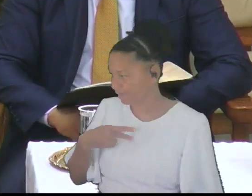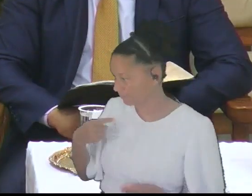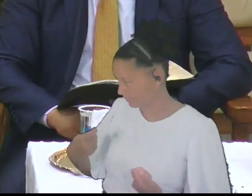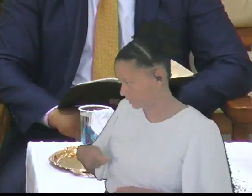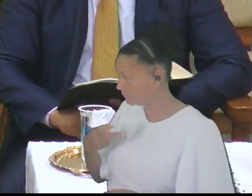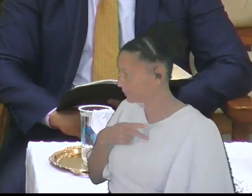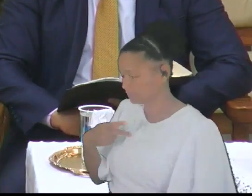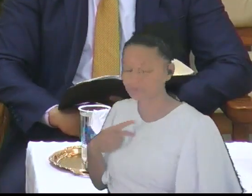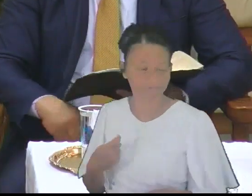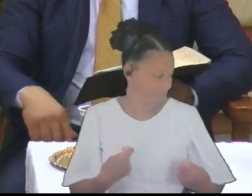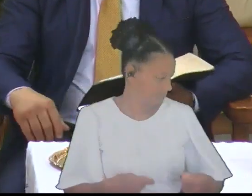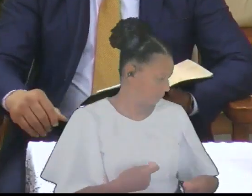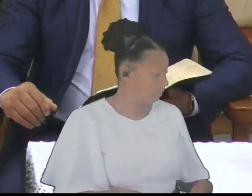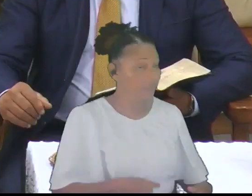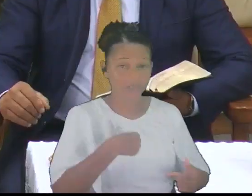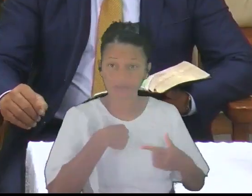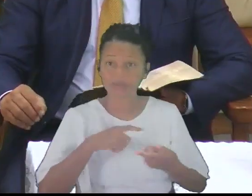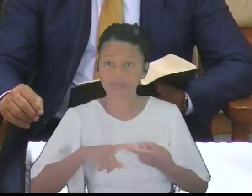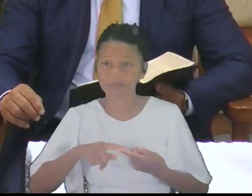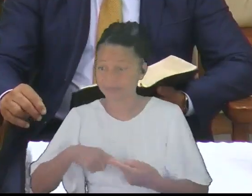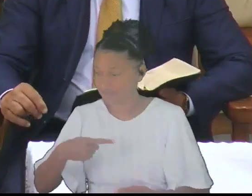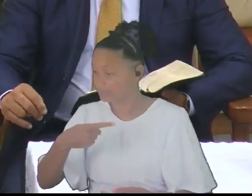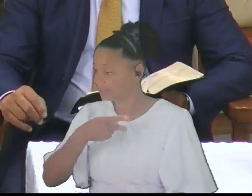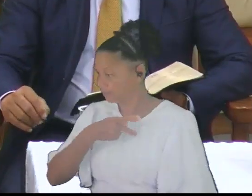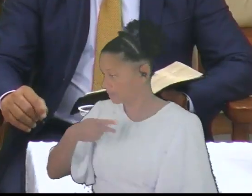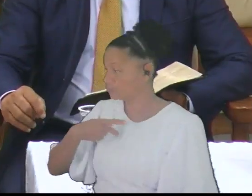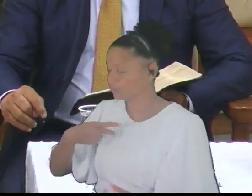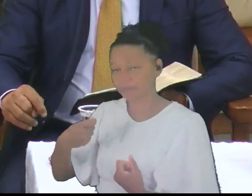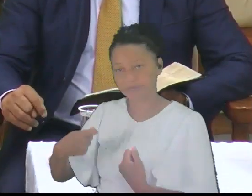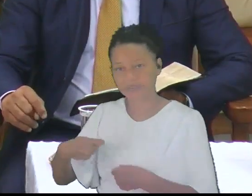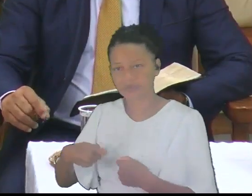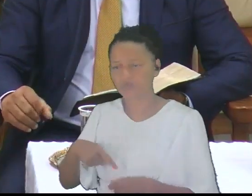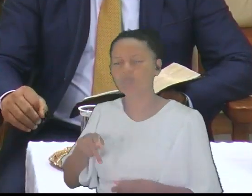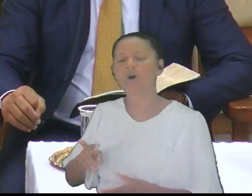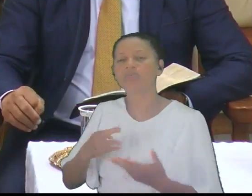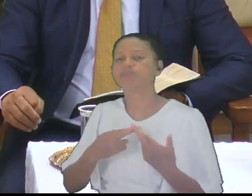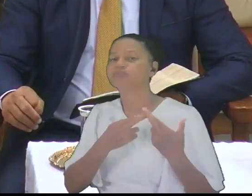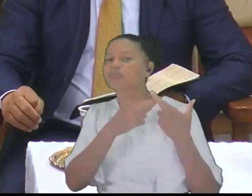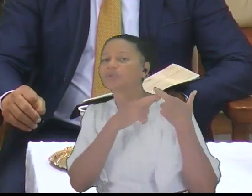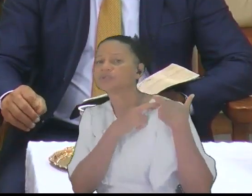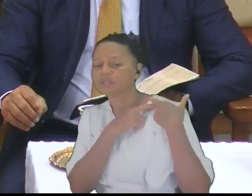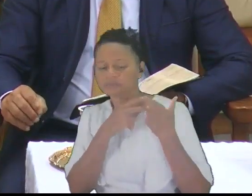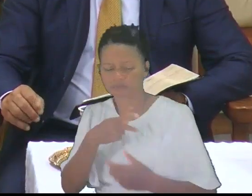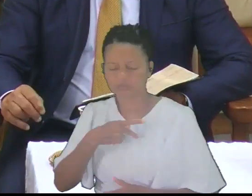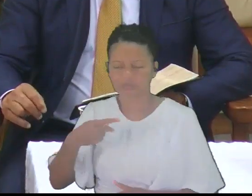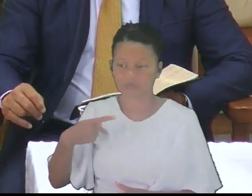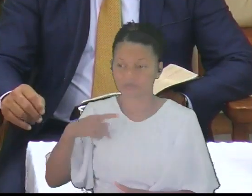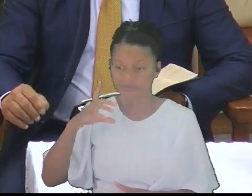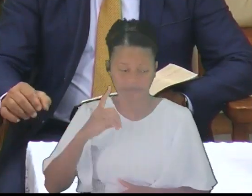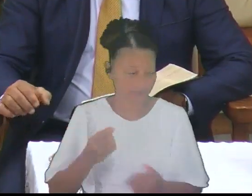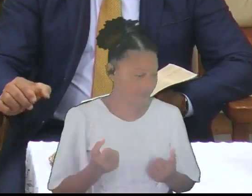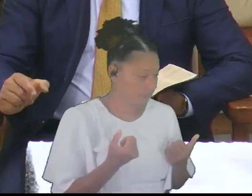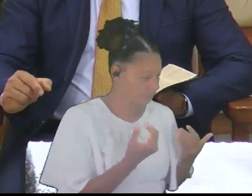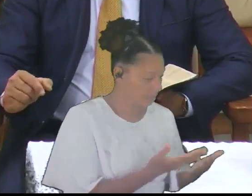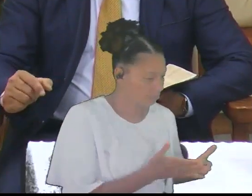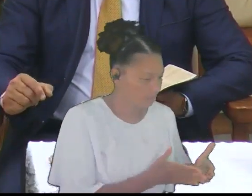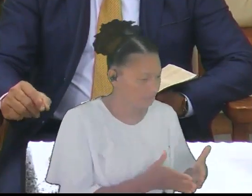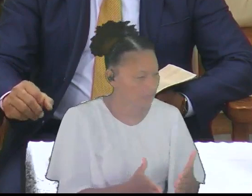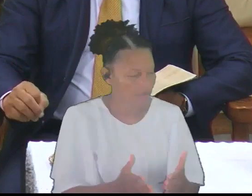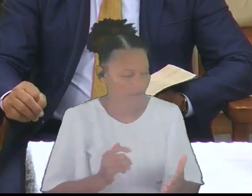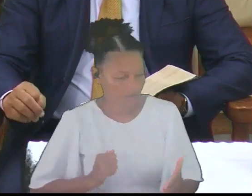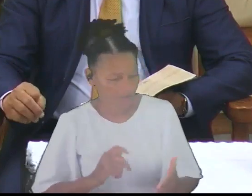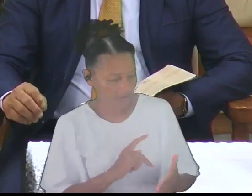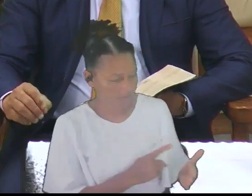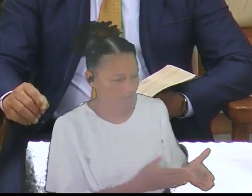de pastor? Precisa. Eu preciso de pastor? Preciso. Porque qual é a função dos pastores? A Bíblia diz que Deus deu uns para apóstolos, outros